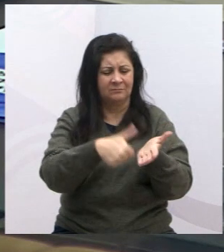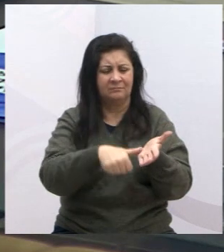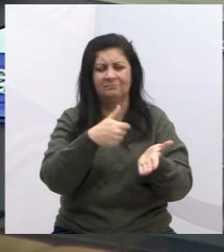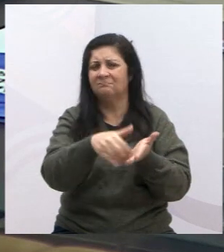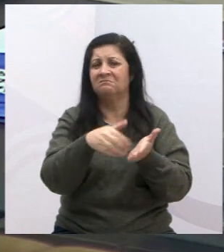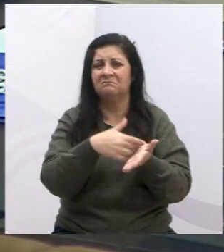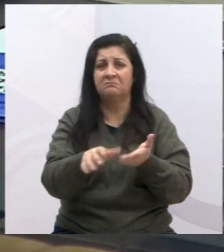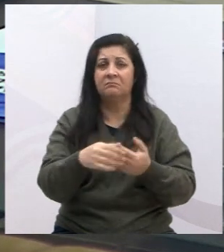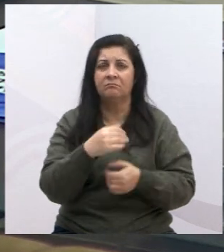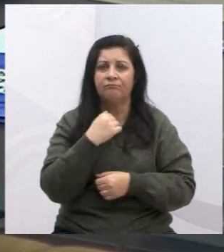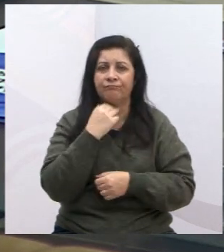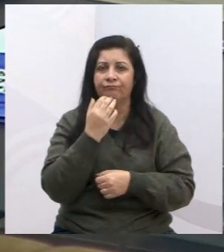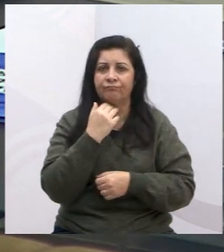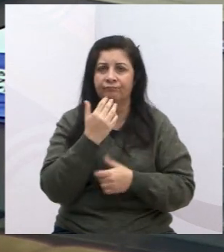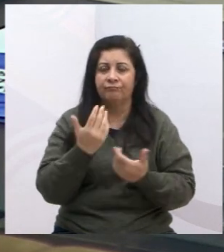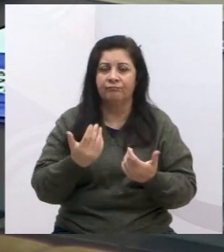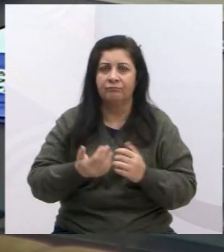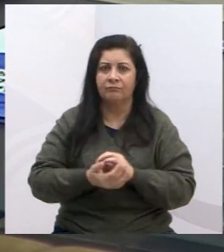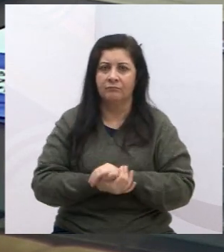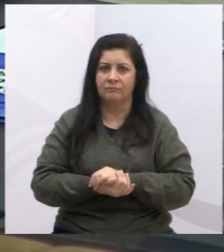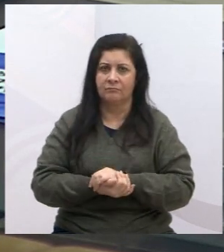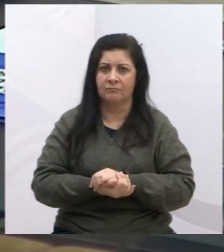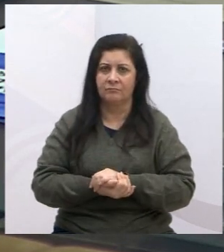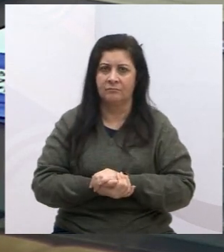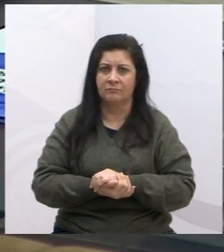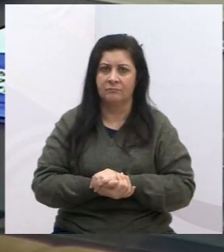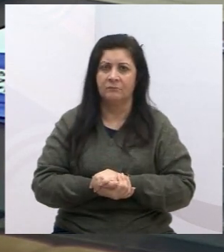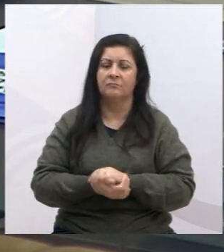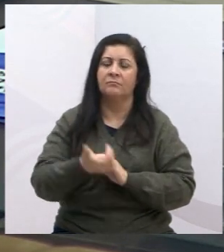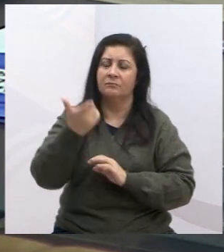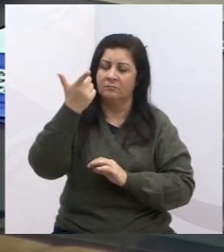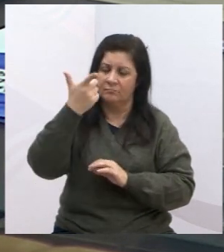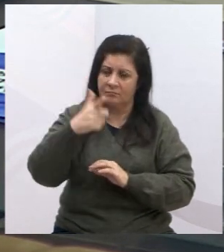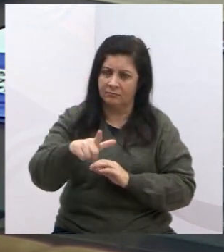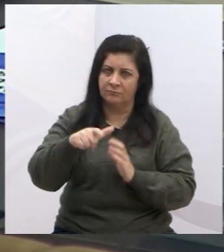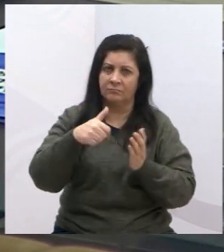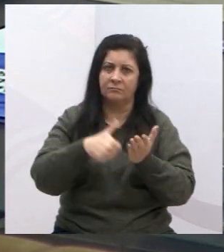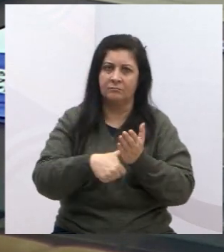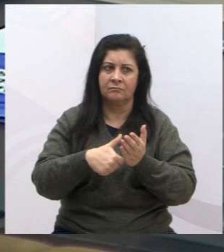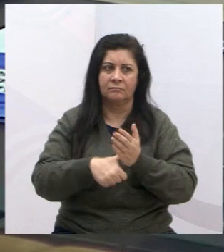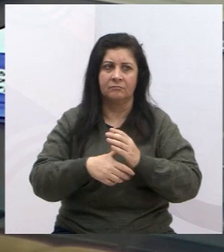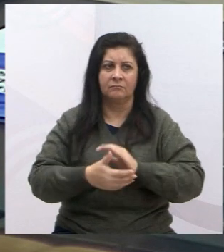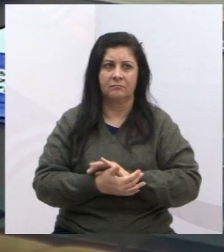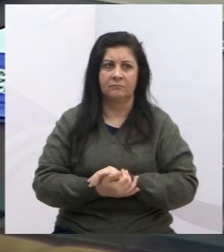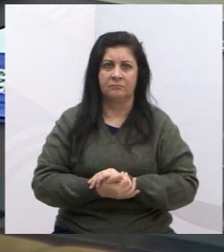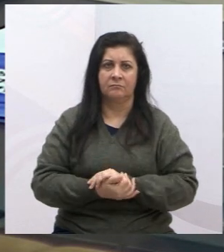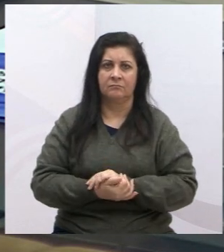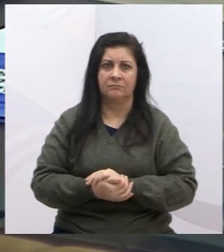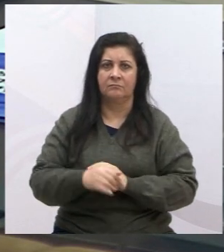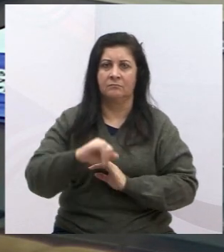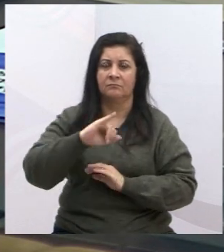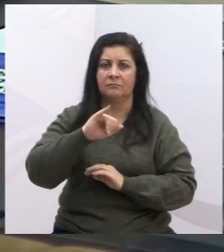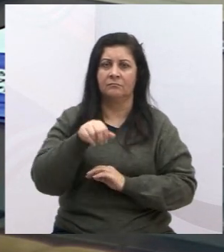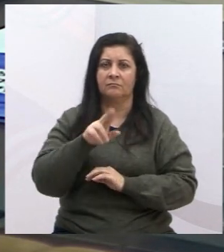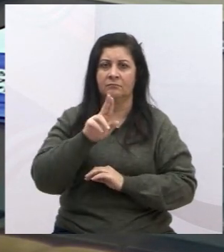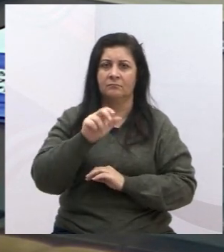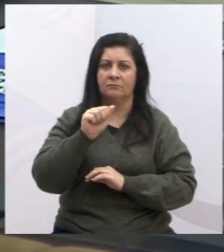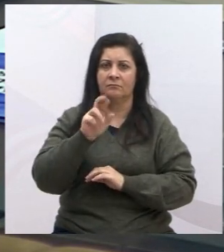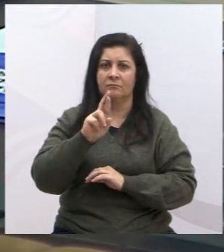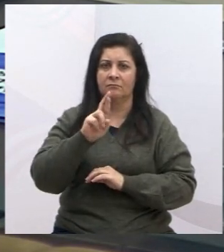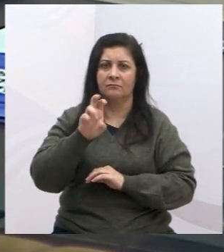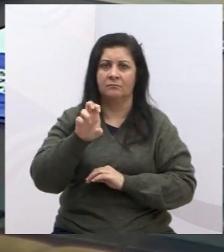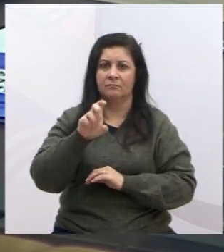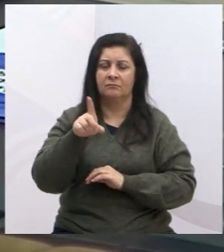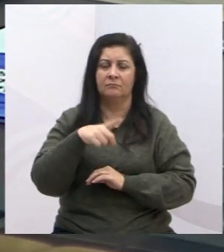ainda. Aí estão fazendo esse documento. Ainda bem que o João Areis está lá, que é o